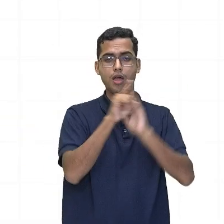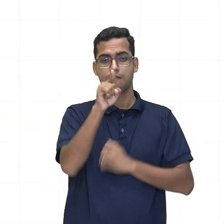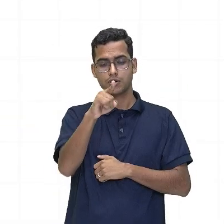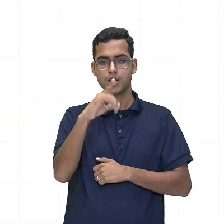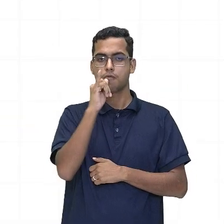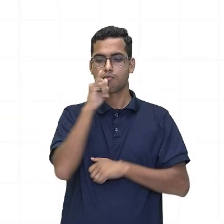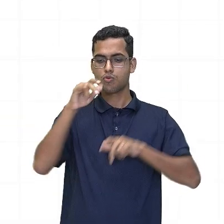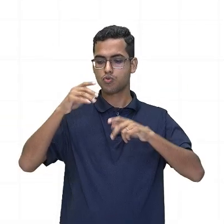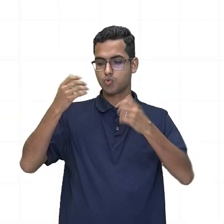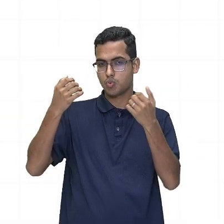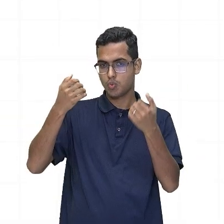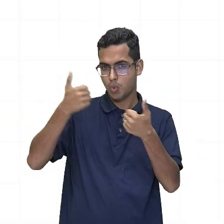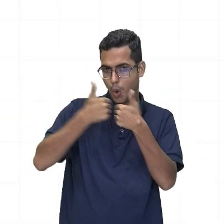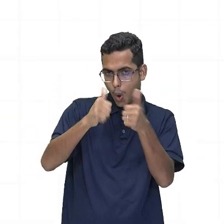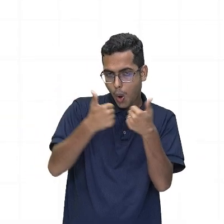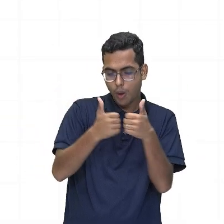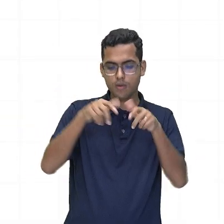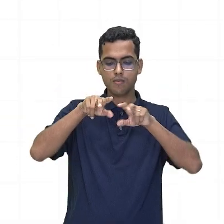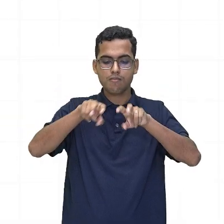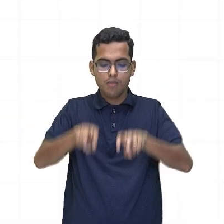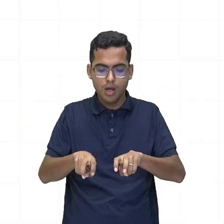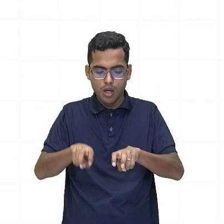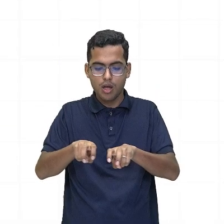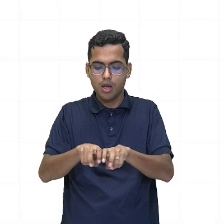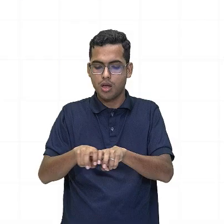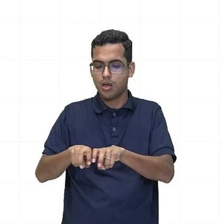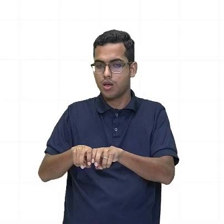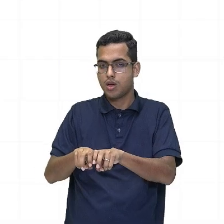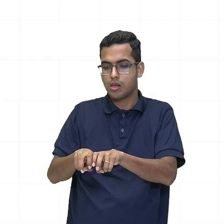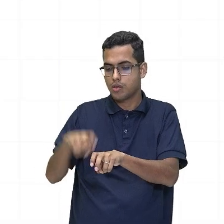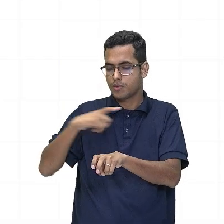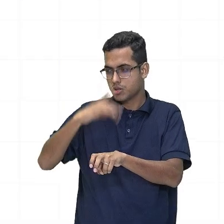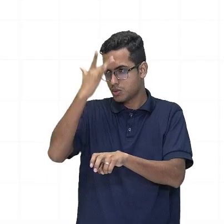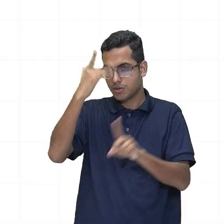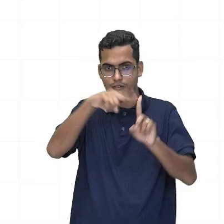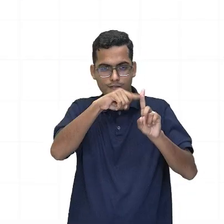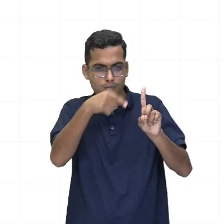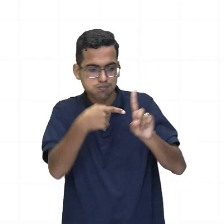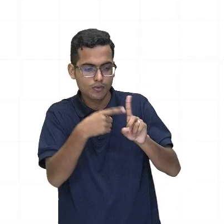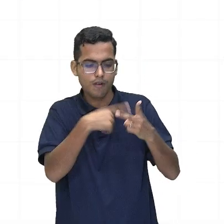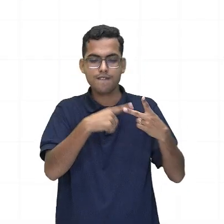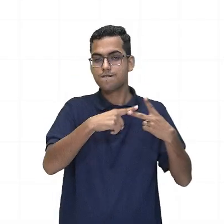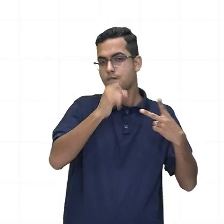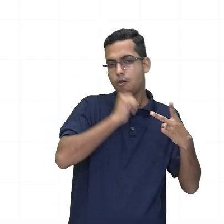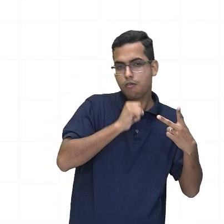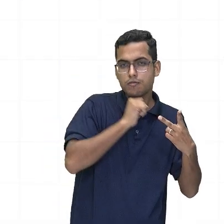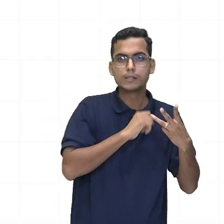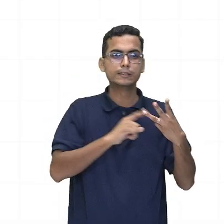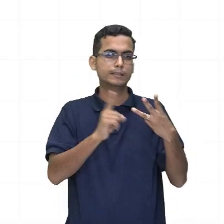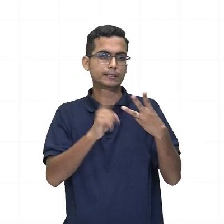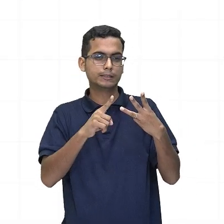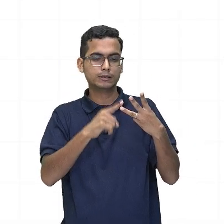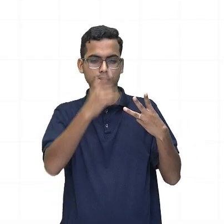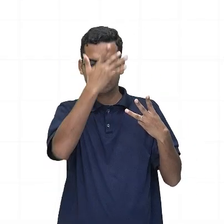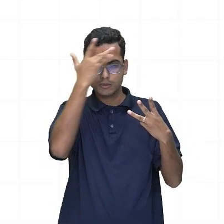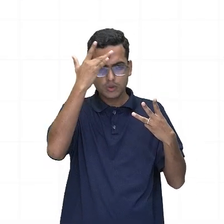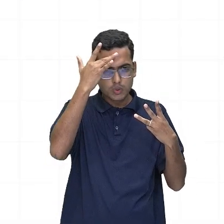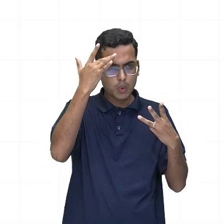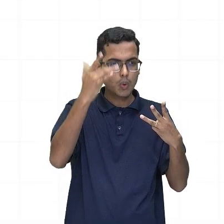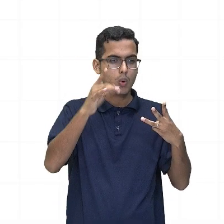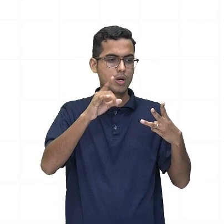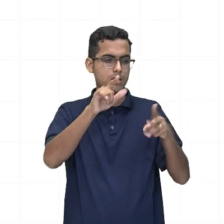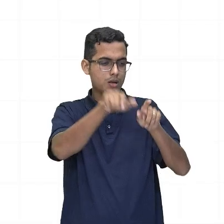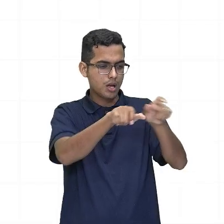seu lugar para pessoas mais velhas, para gestantes, pessoas com necessidades especiais, né, dentro do transporte